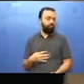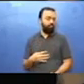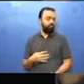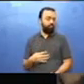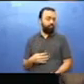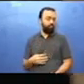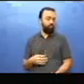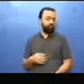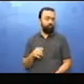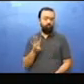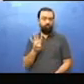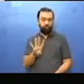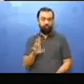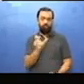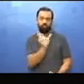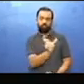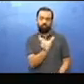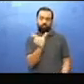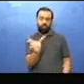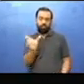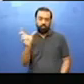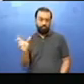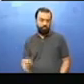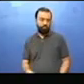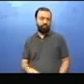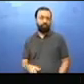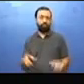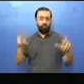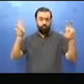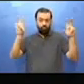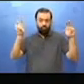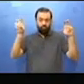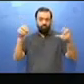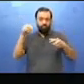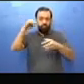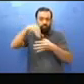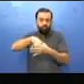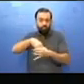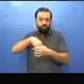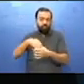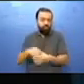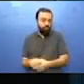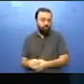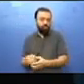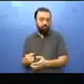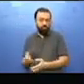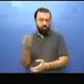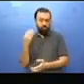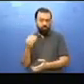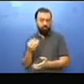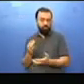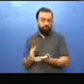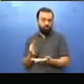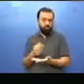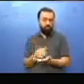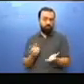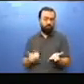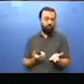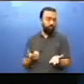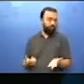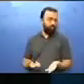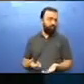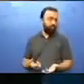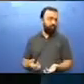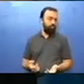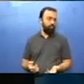Então, nós temos 4 palavras neste título. Vamos voltar então para a nossa apostila para a gente completar a nossa atividade.